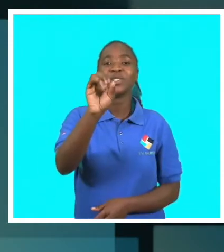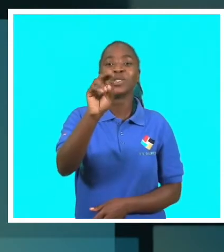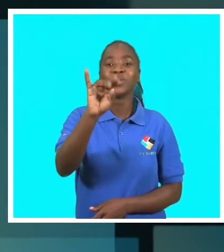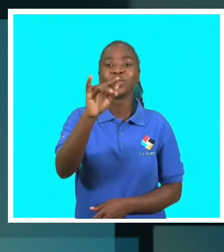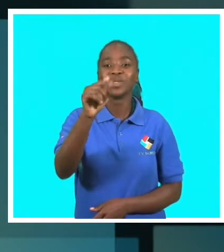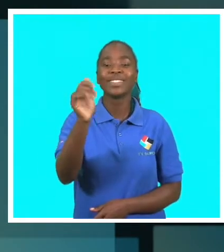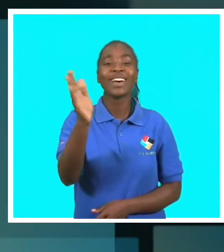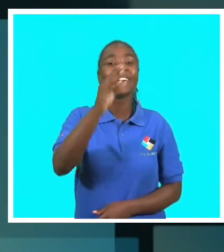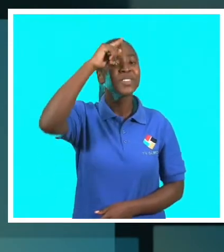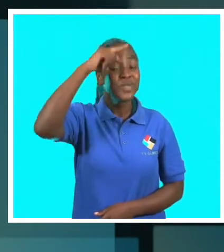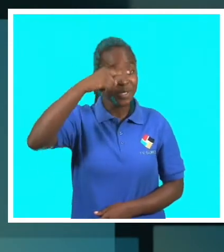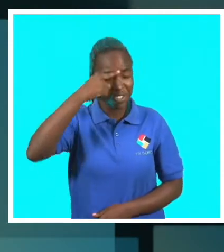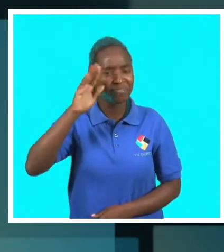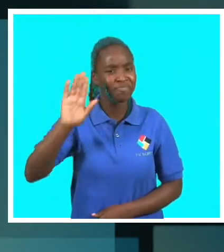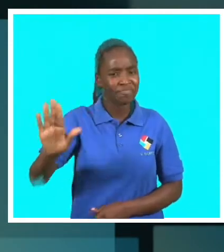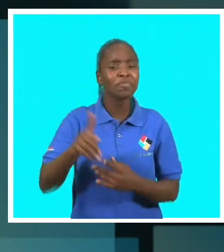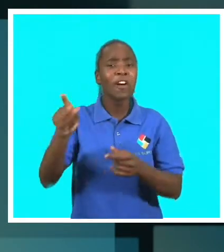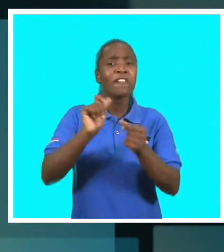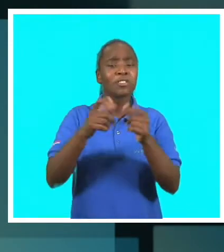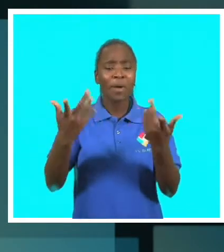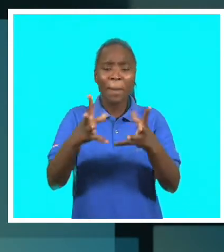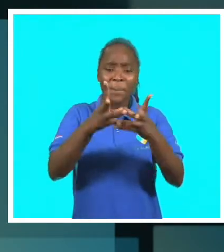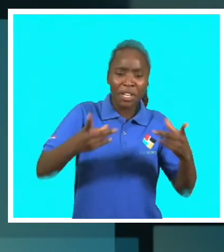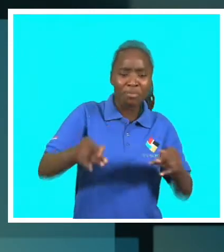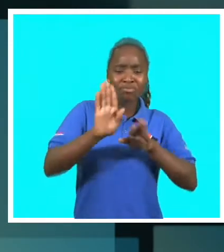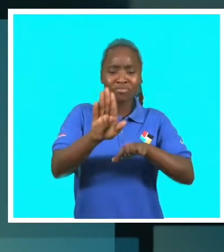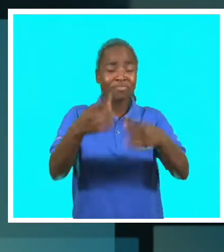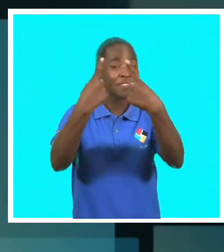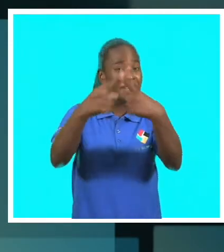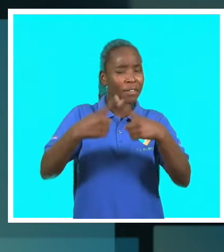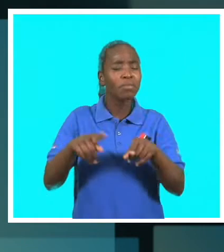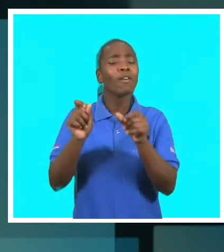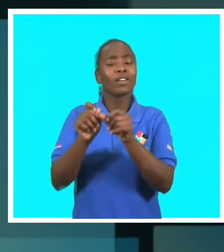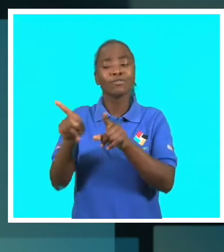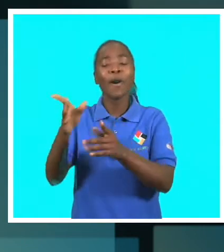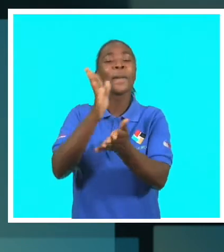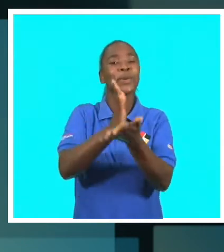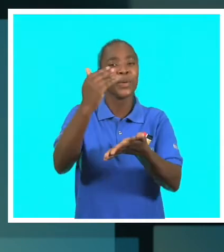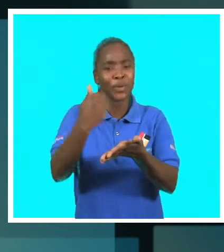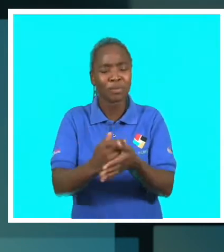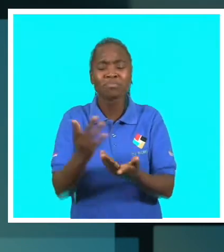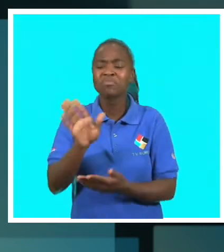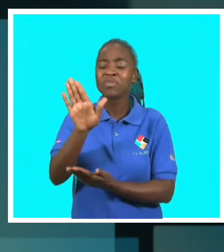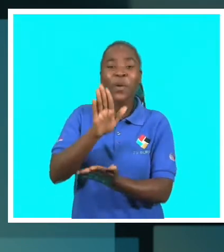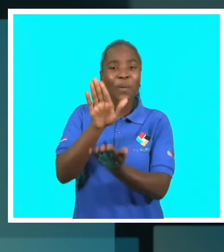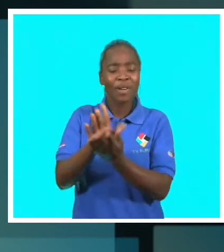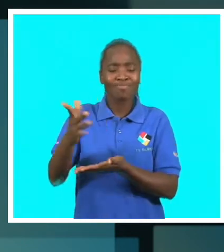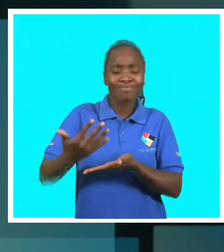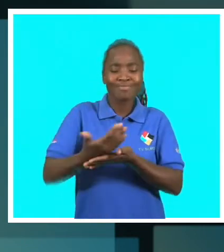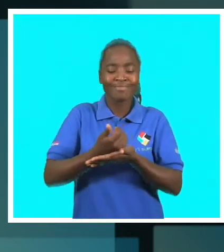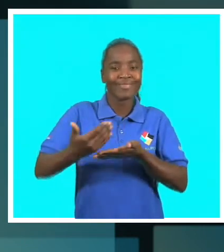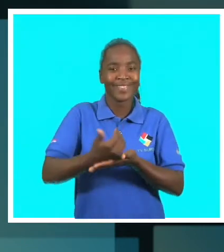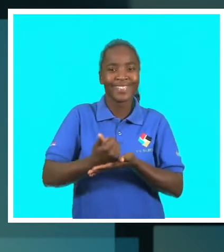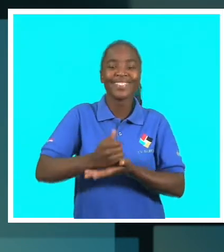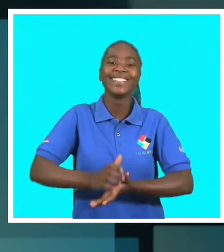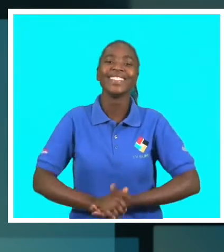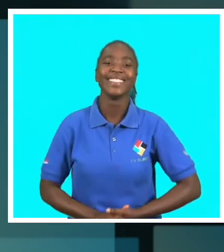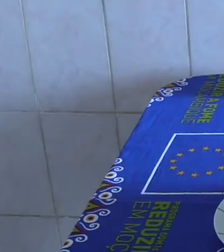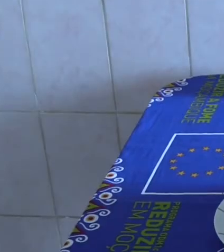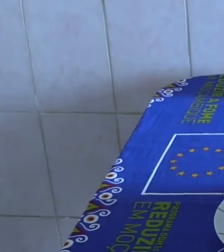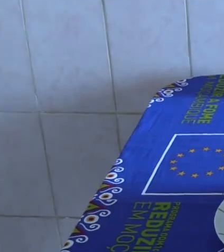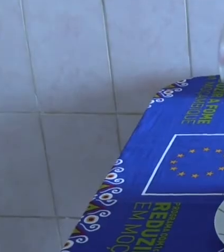Dentre as mulheres batalhadoras, está Sonita Nanjilal. Ela encontra na arte de fazer bolos,